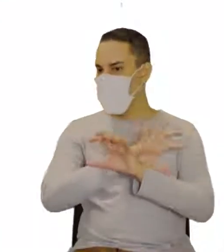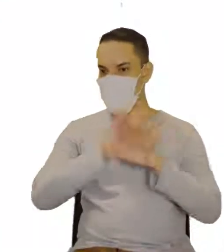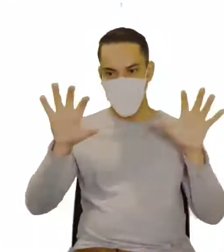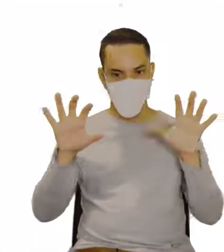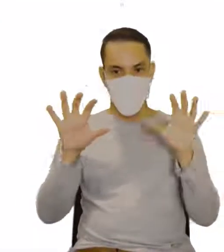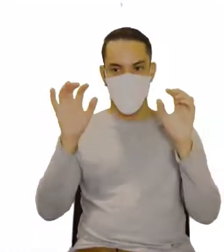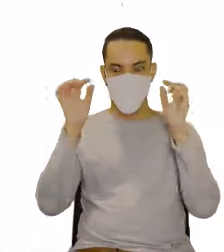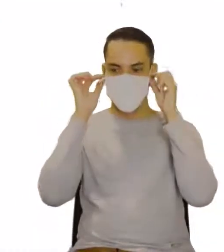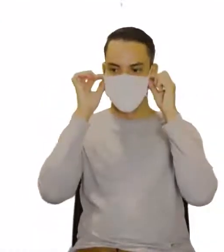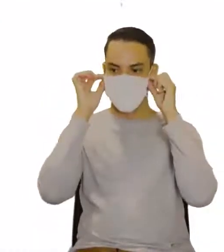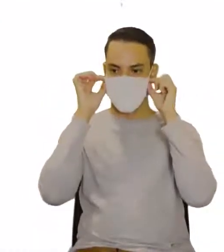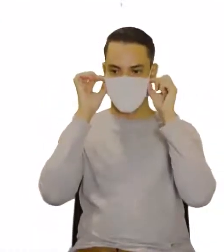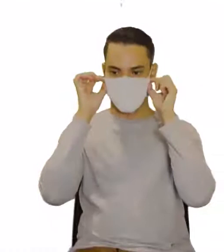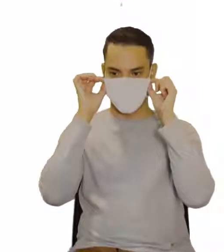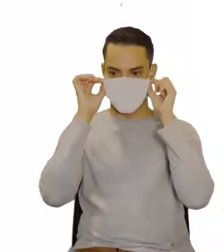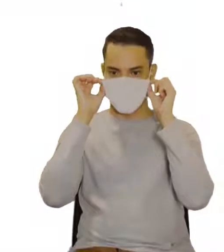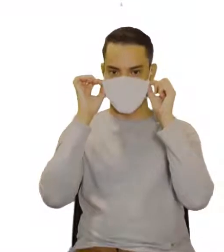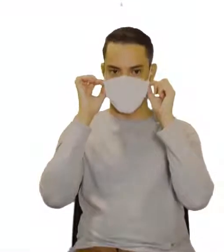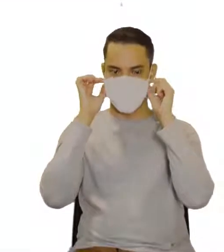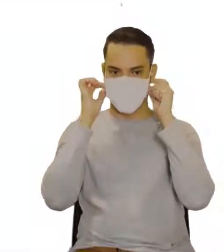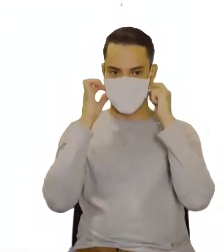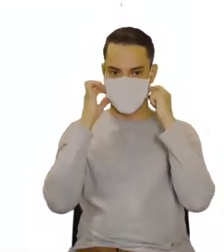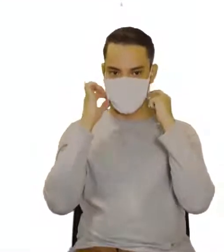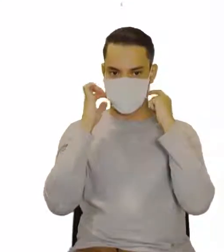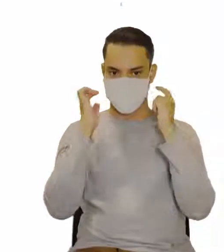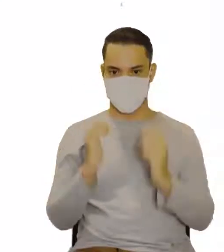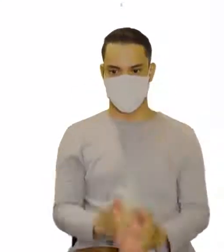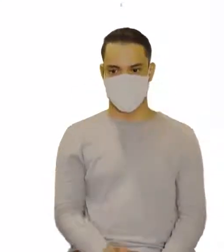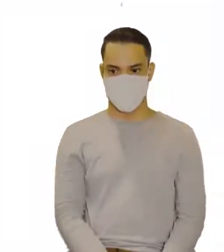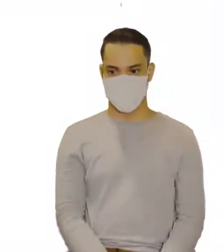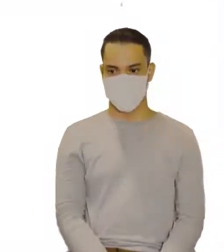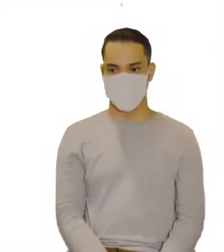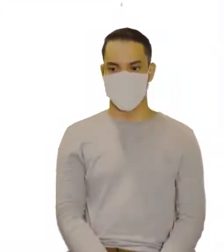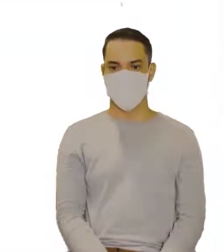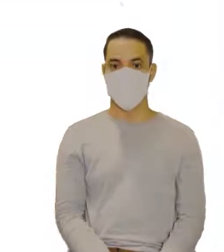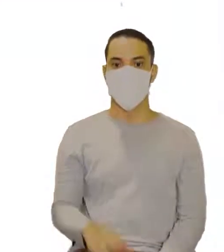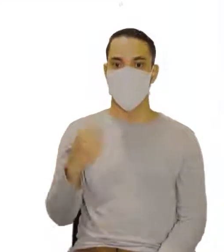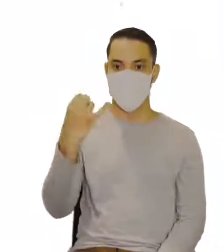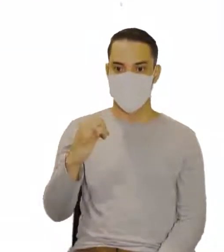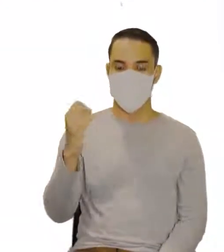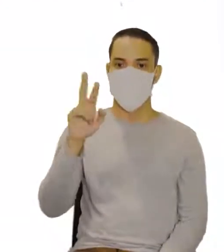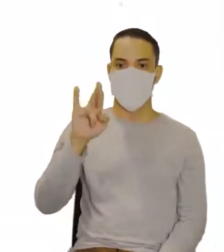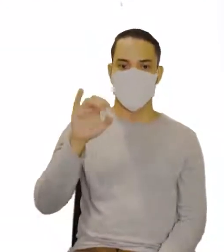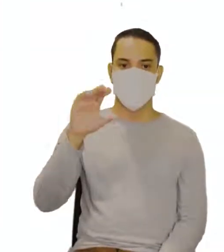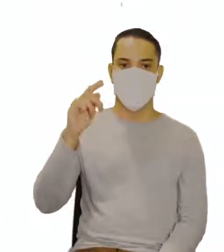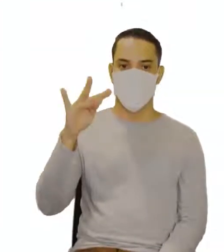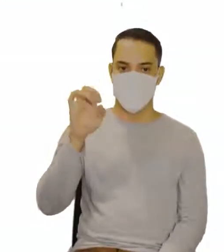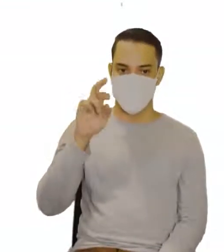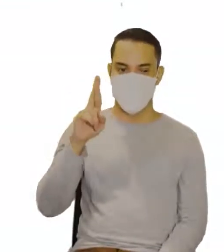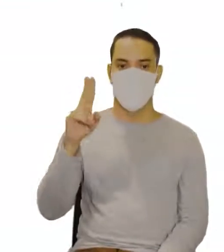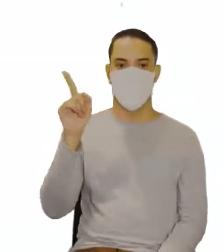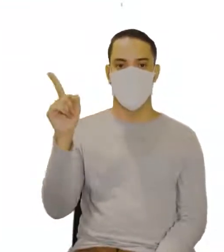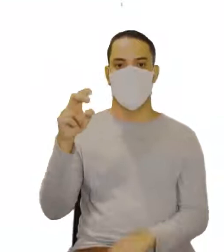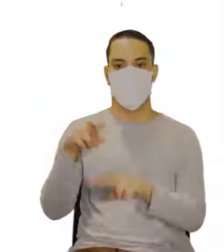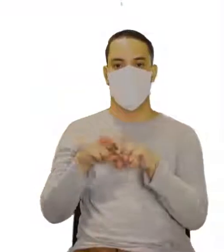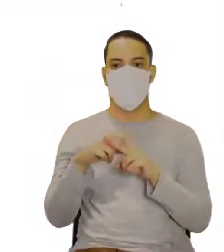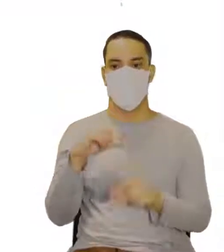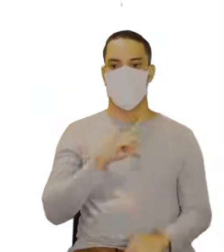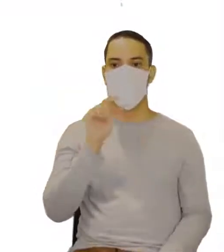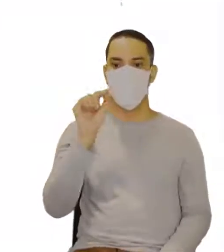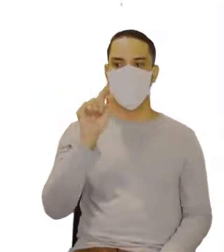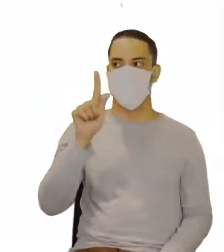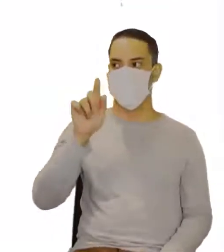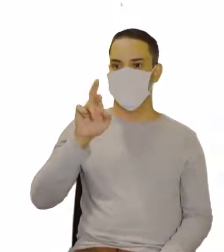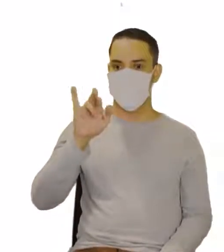contra-eletromotriz. Resistência interna aqui, ó, contra-eletromotriz, se fosse o receptor. Nesse caso aqui, nós temos no